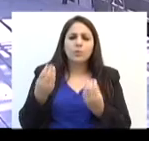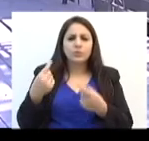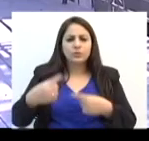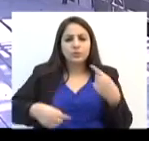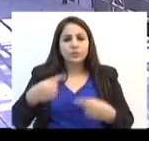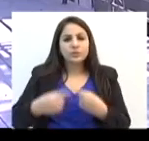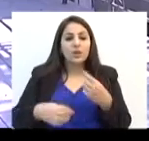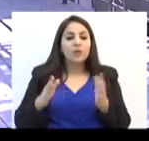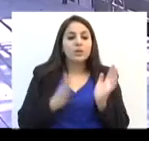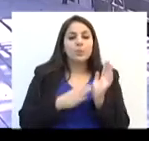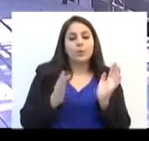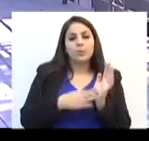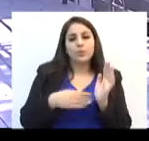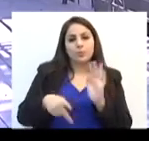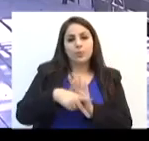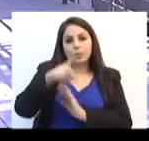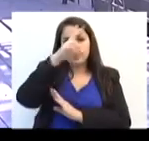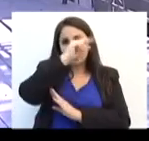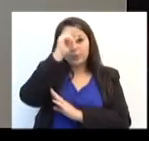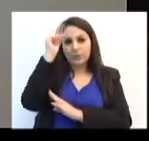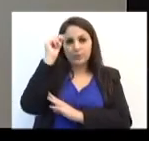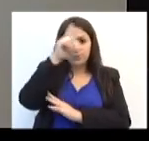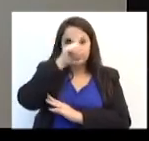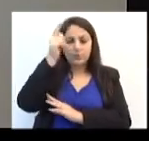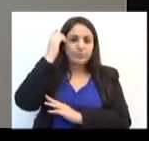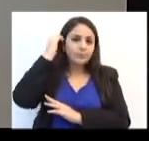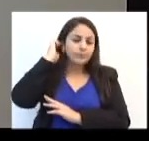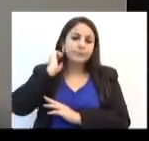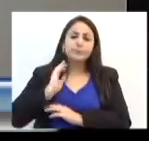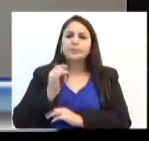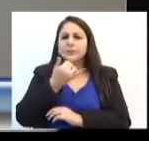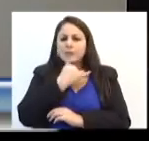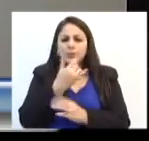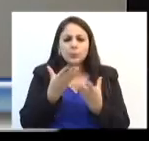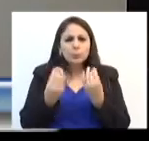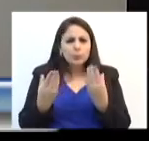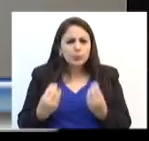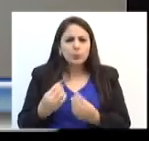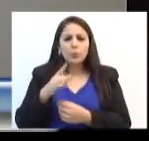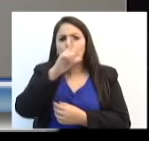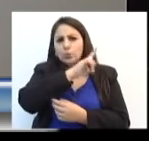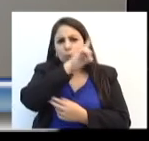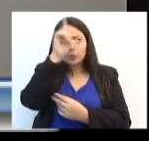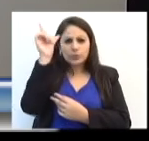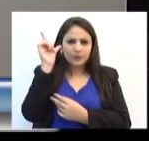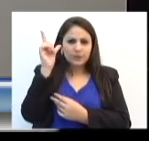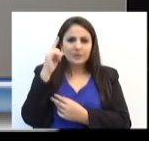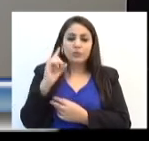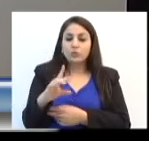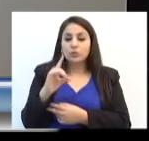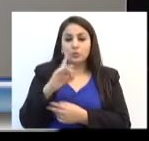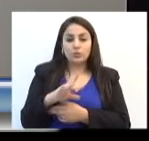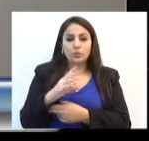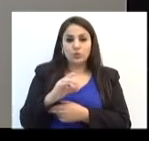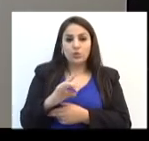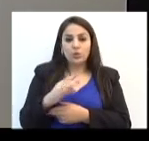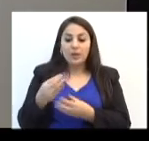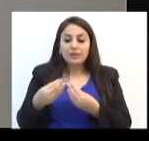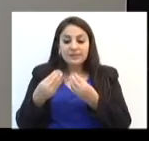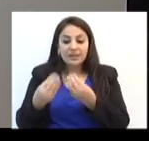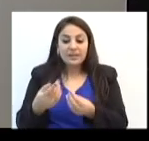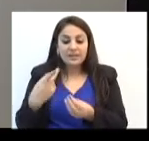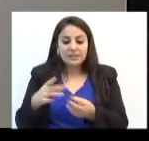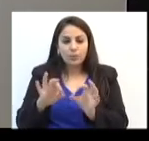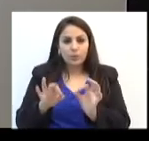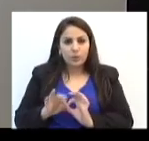debates em torno da proposta do Executivo. Lamentamos muito que o senhor Azevedo só mande esse projeto